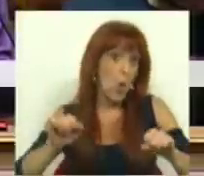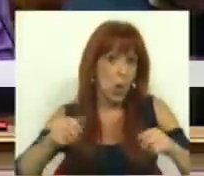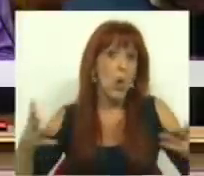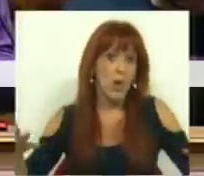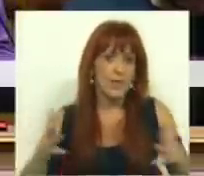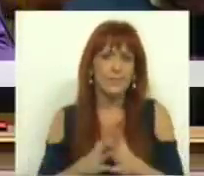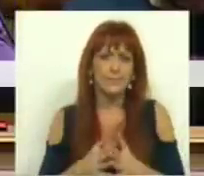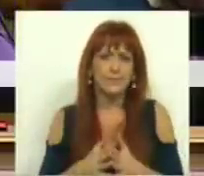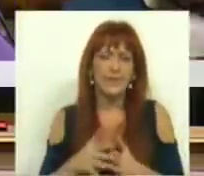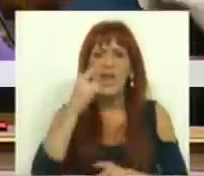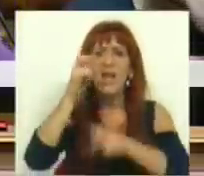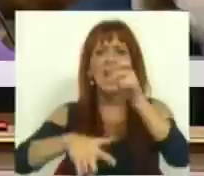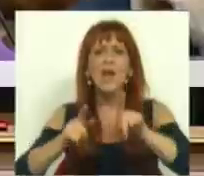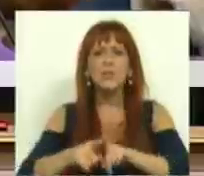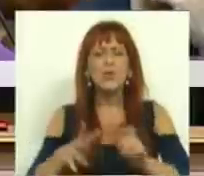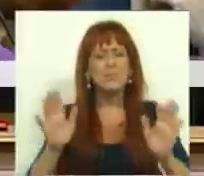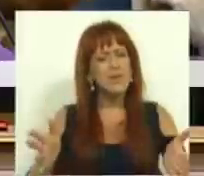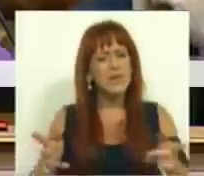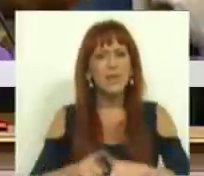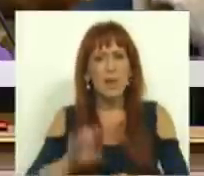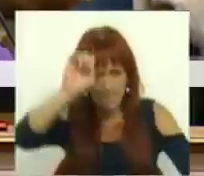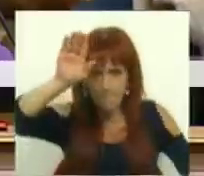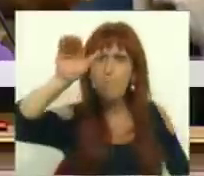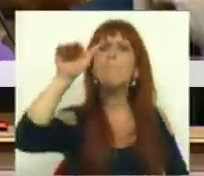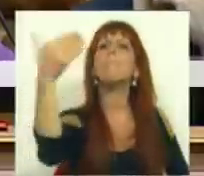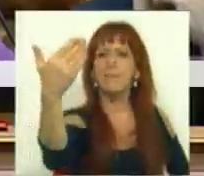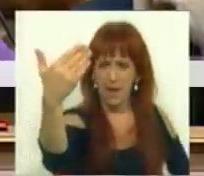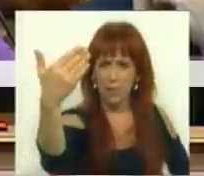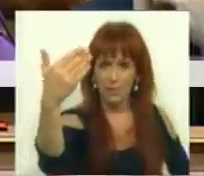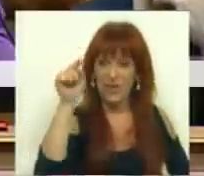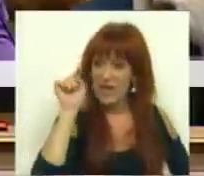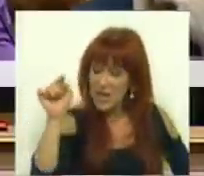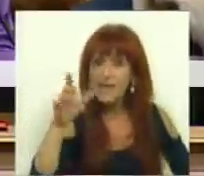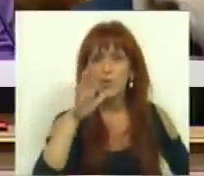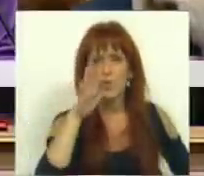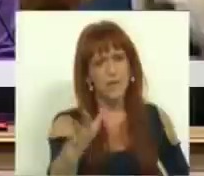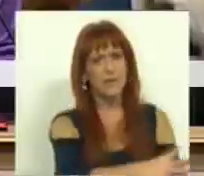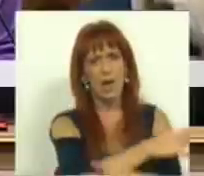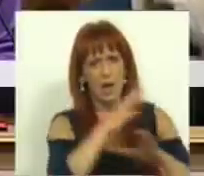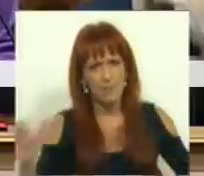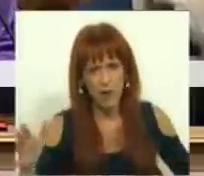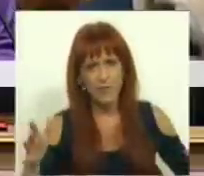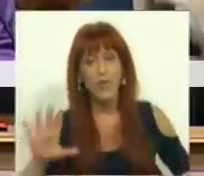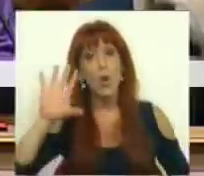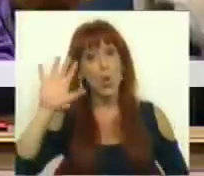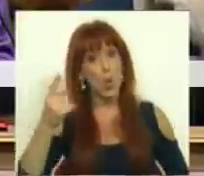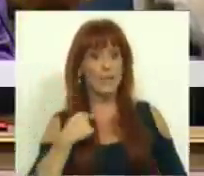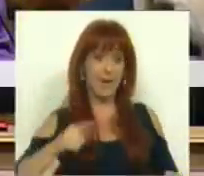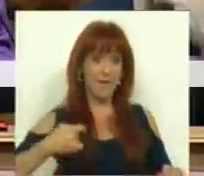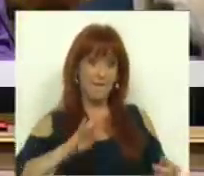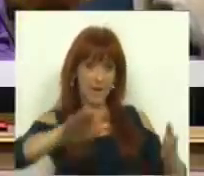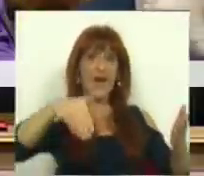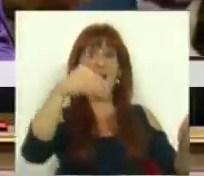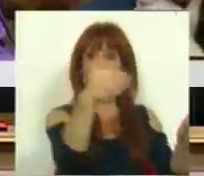concordará, que as pessoas têm que estar primeiro. Foi isso que disse a maioria quando se